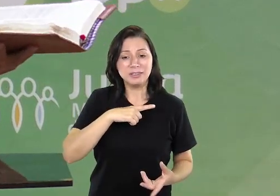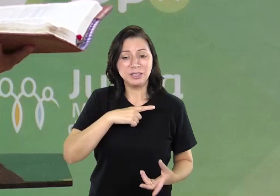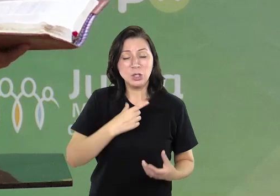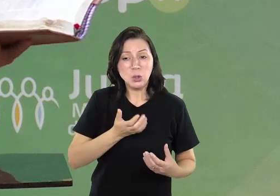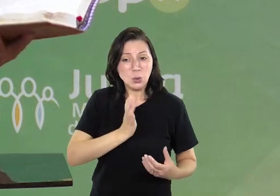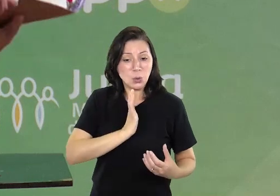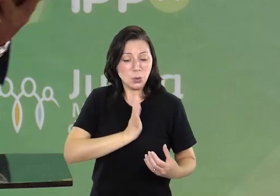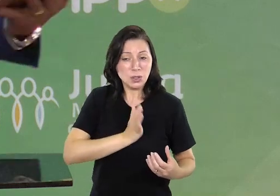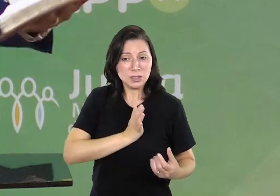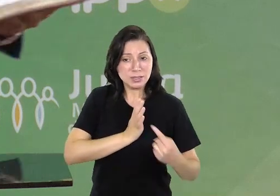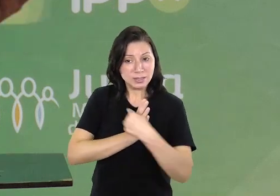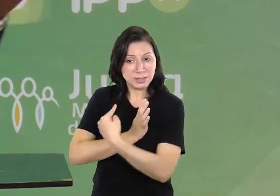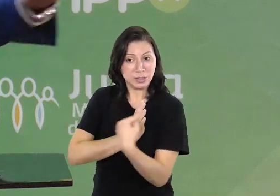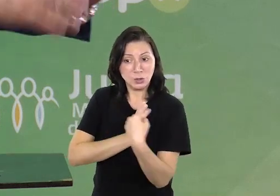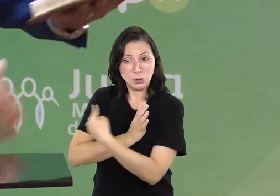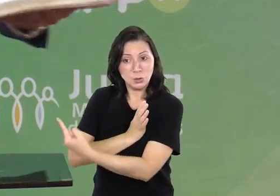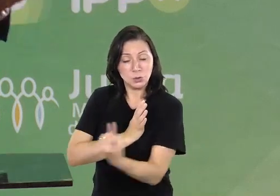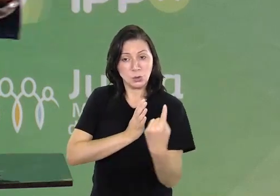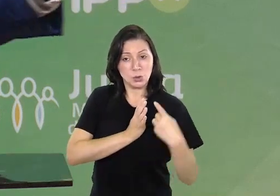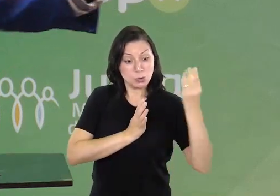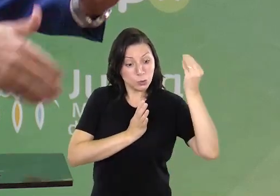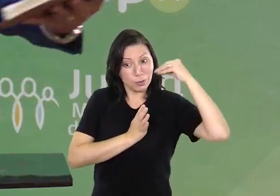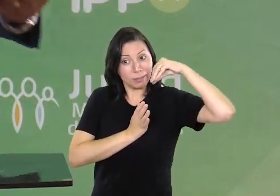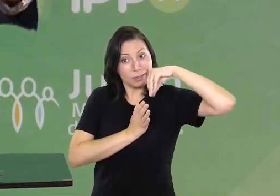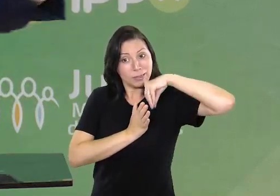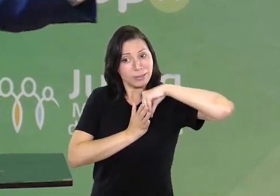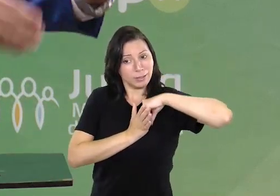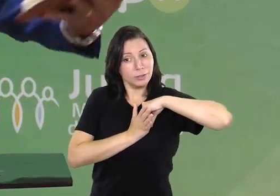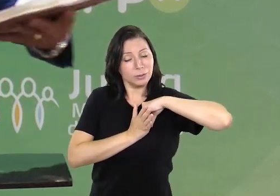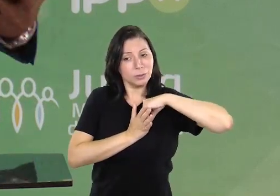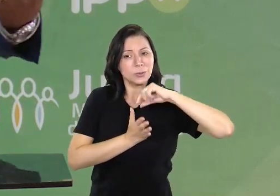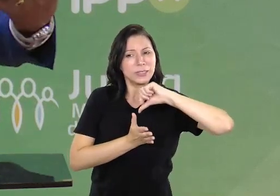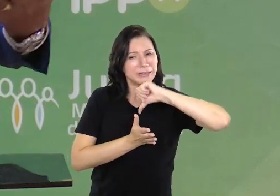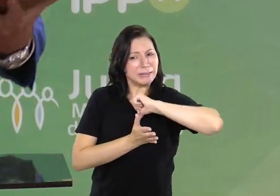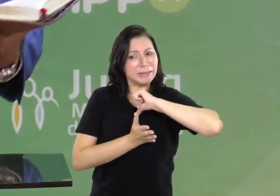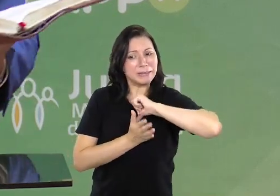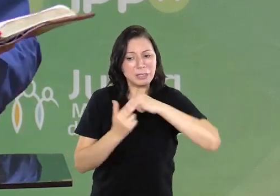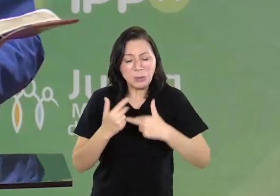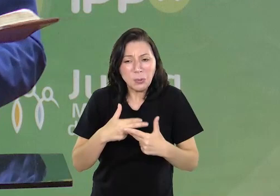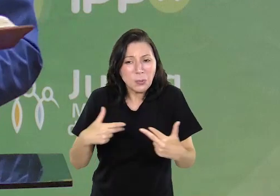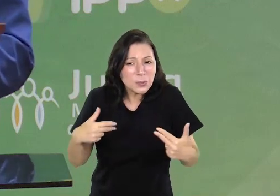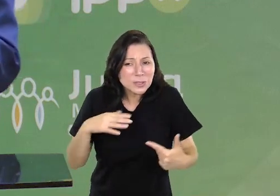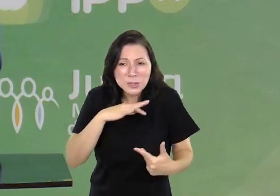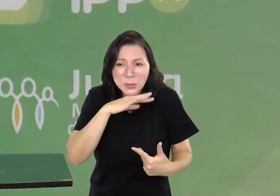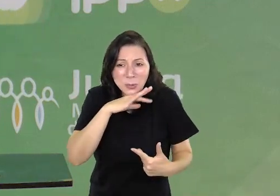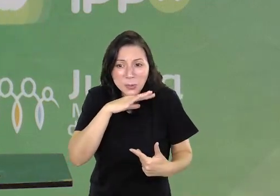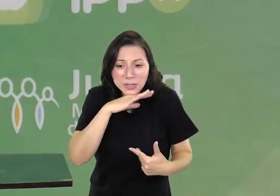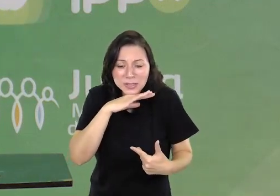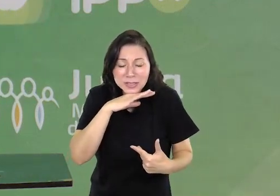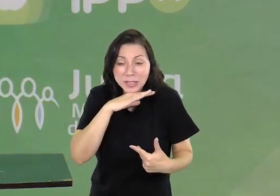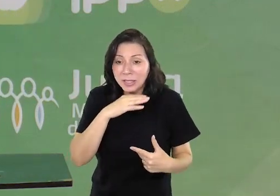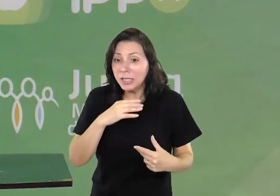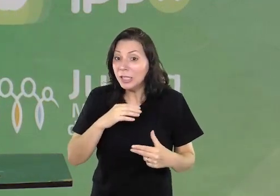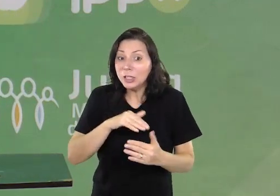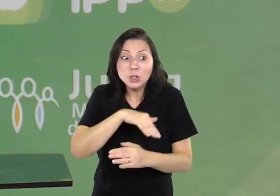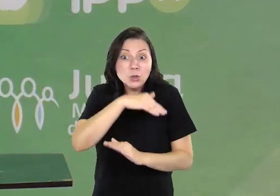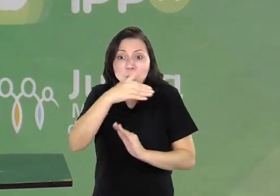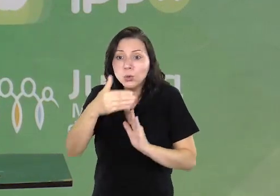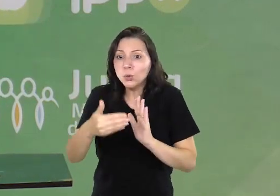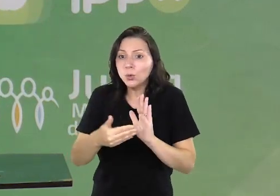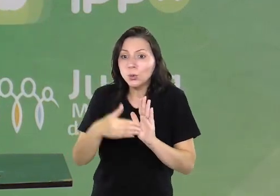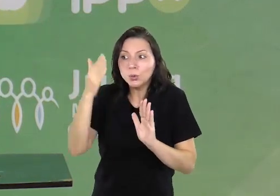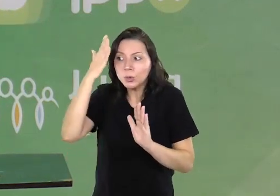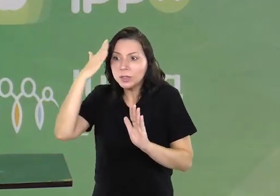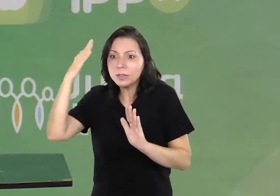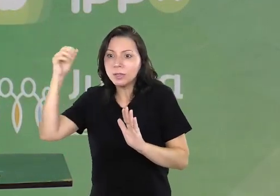e não importa o que brotava no coração dele e foi atendendo foi atendendo foi atender foi só te tirando pedido só despachando o